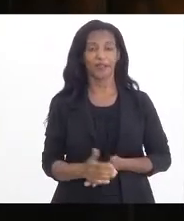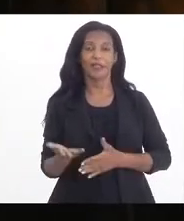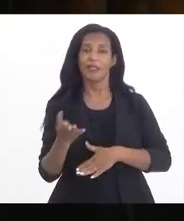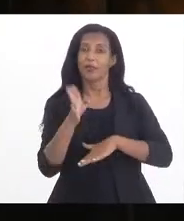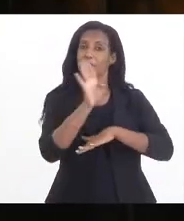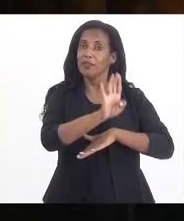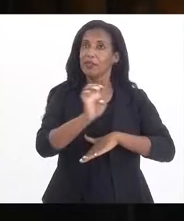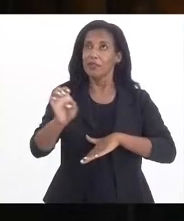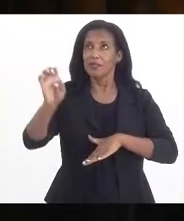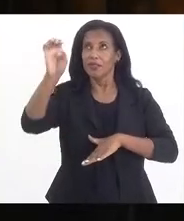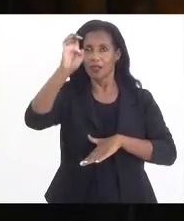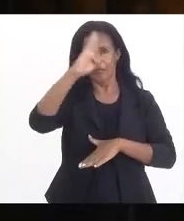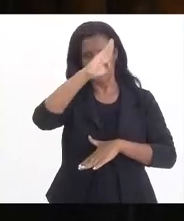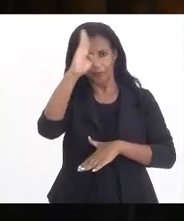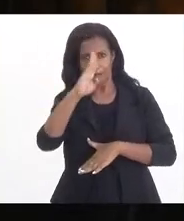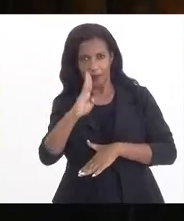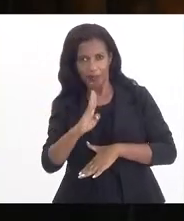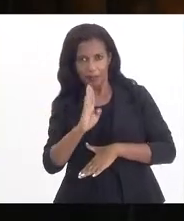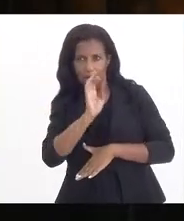estados brasileiros,